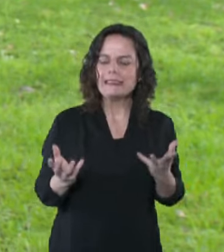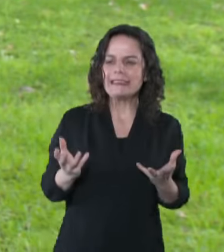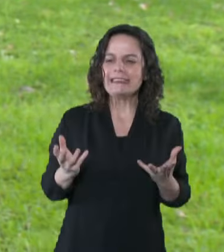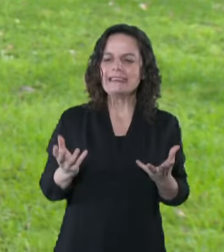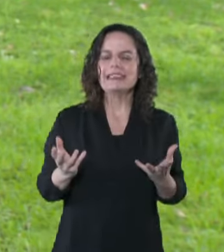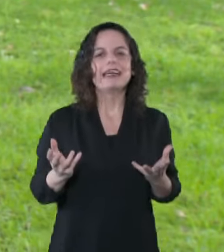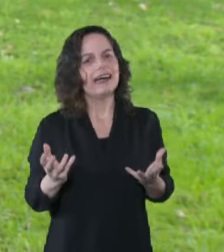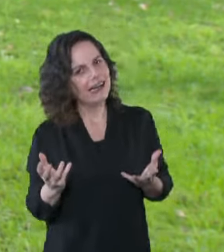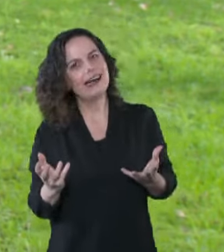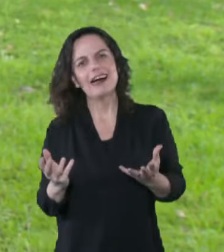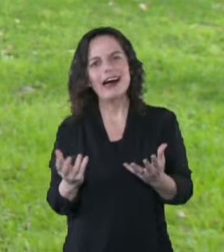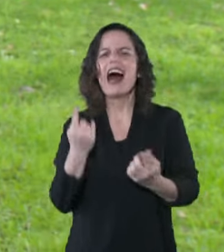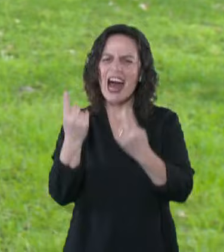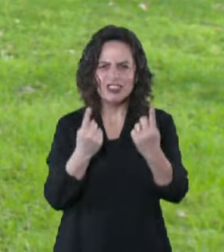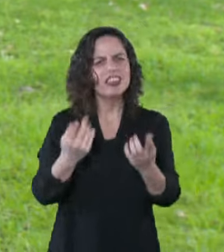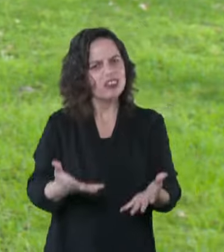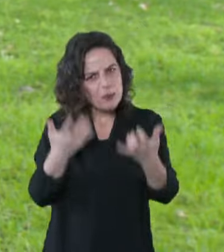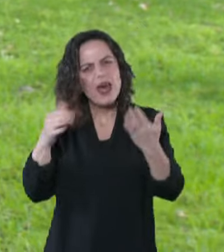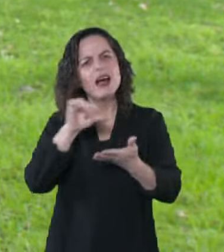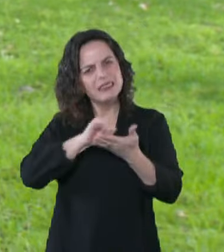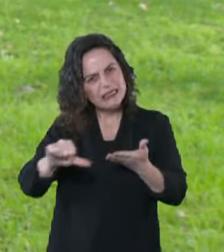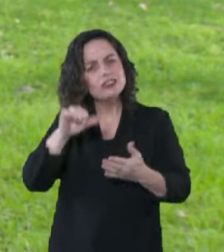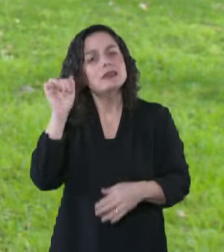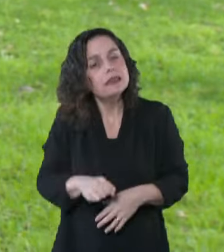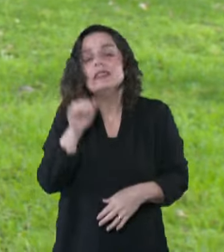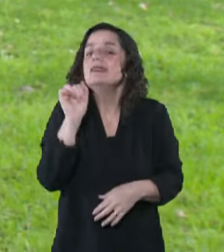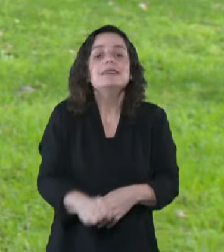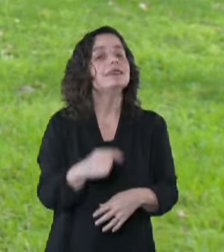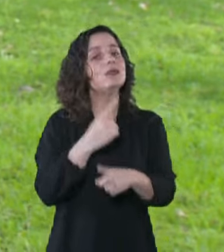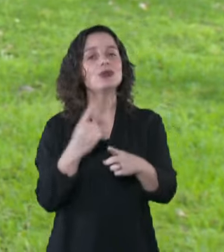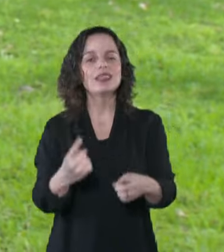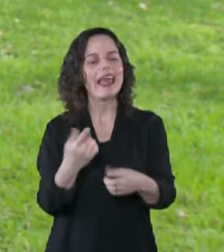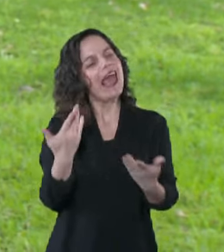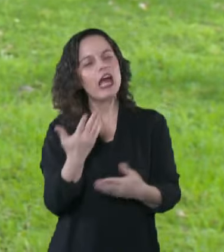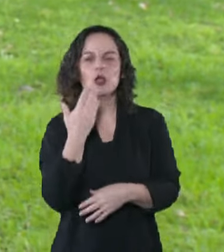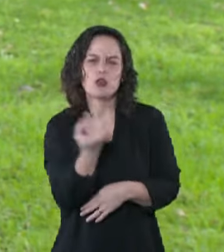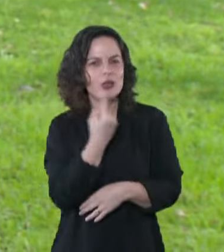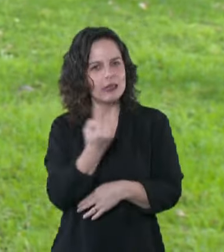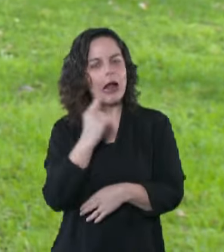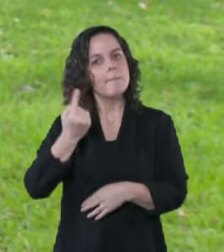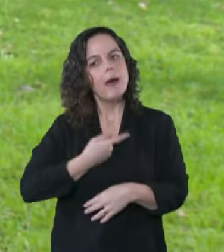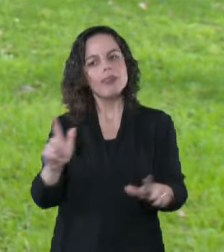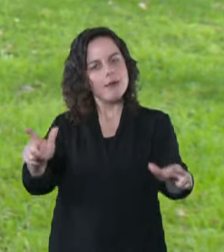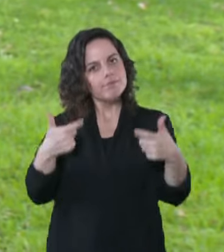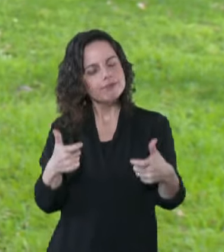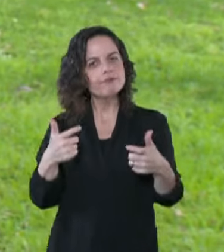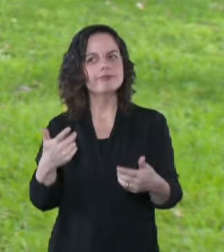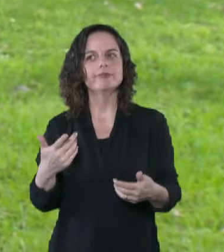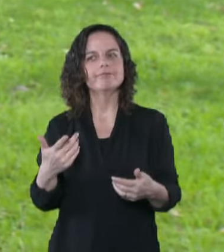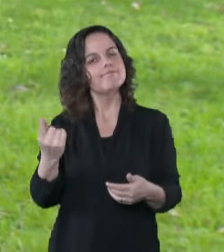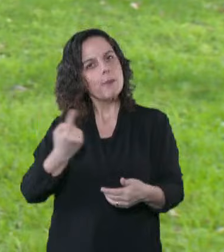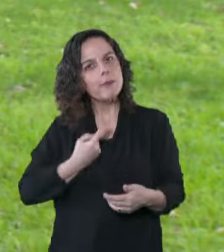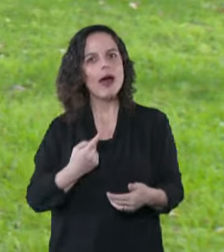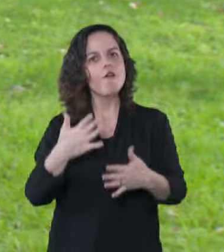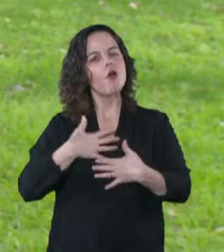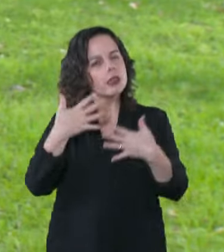temos muitas vezes vontade de desistir. Sim. Sim, porque é um estudo solitário. E é preciso muita disciplina, é preciso força de vontade, é